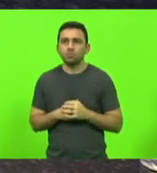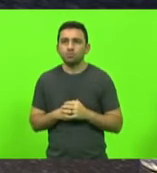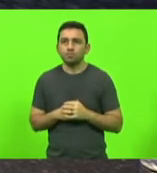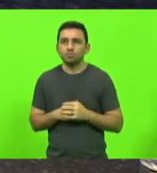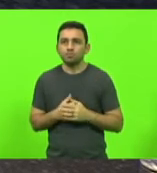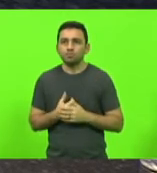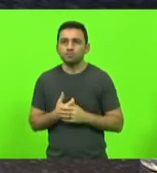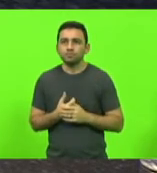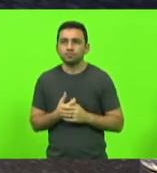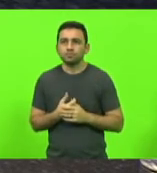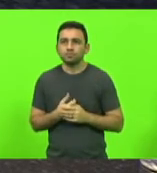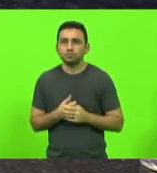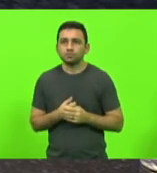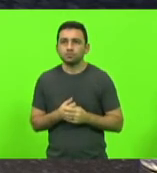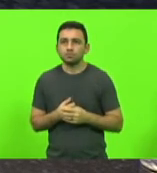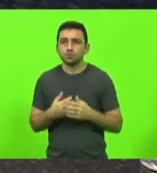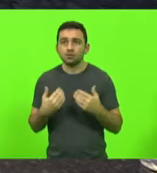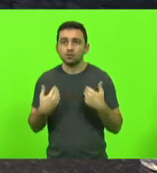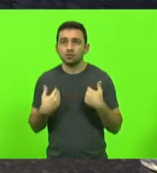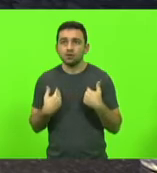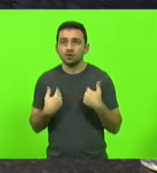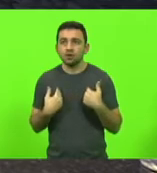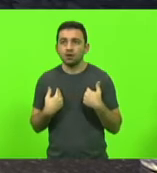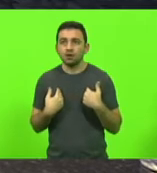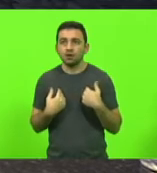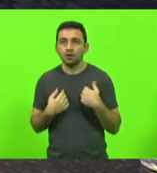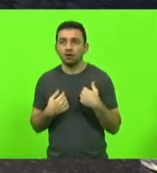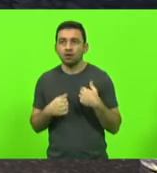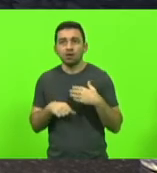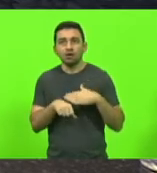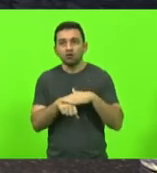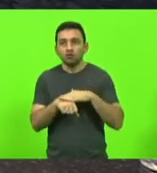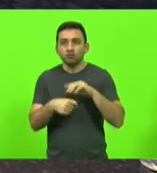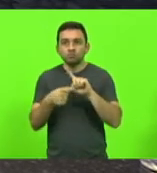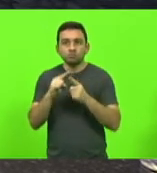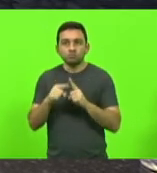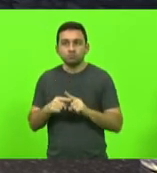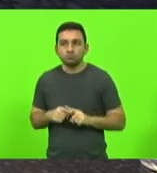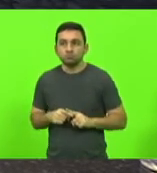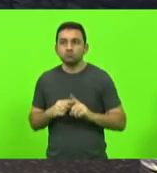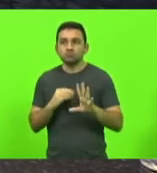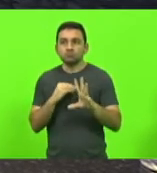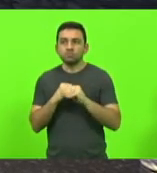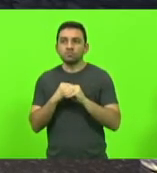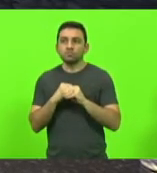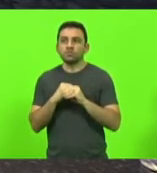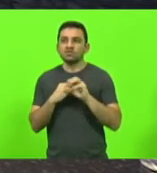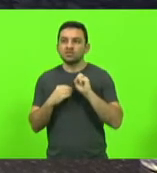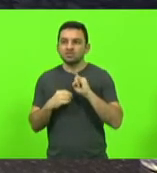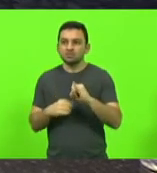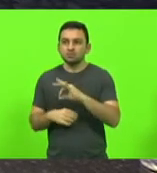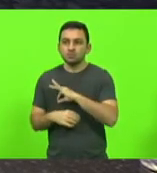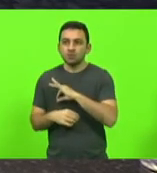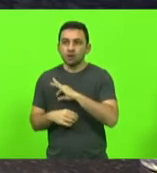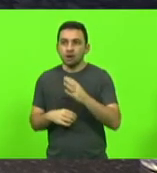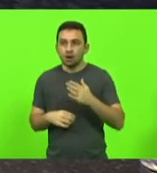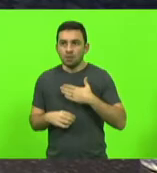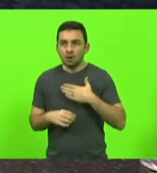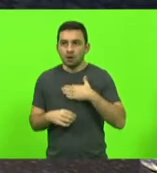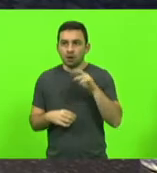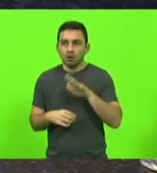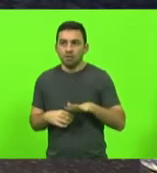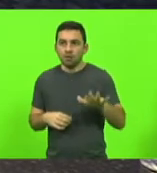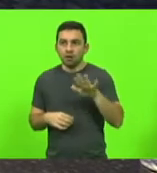Mais 30 segundos, deputado. Eu já sou um que não vou mais... Vou negociar essa emenda. Ele falou assim, olha, se for policial para a minha região, tudo bem, se não,